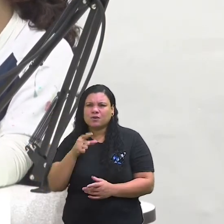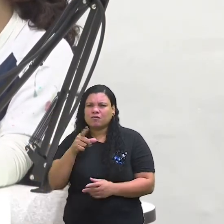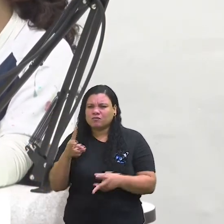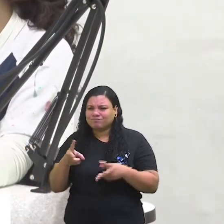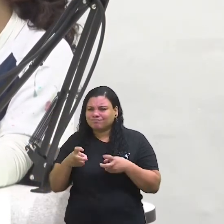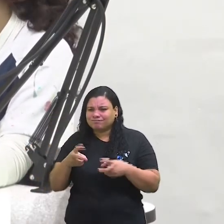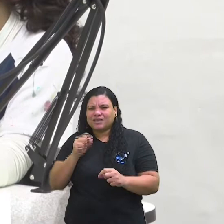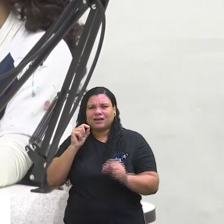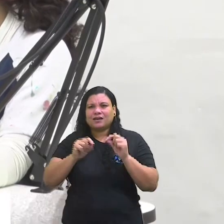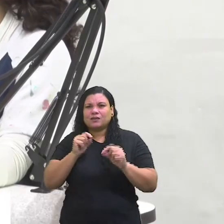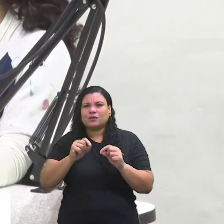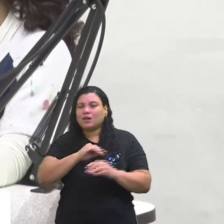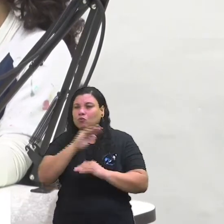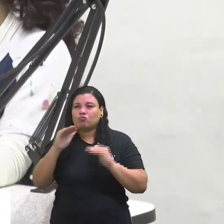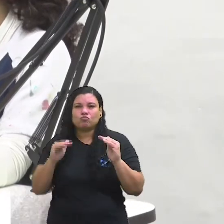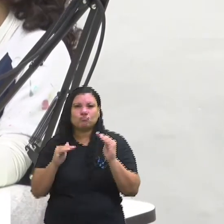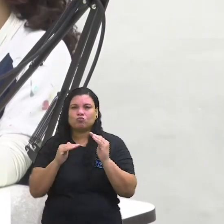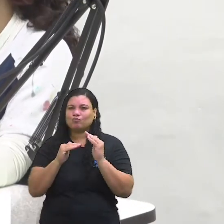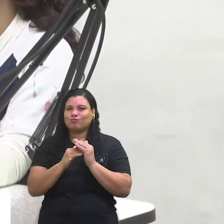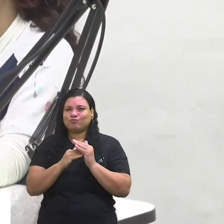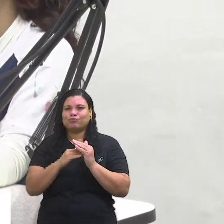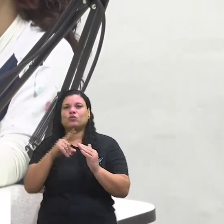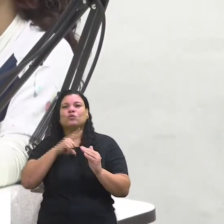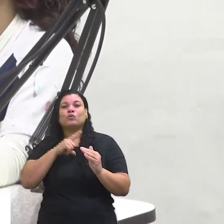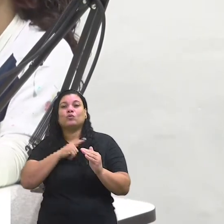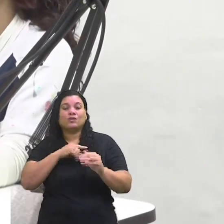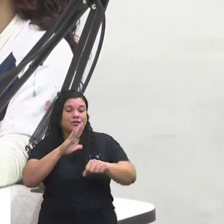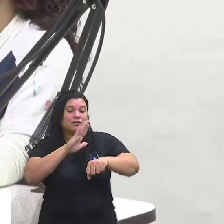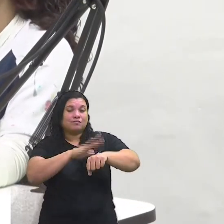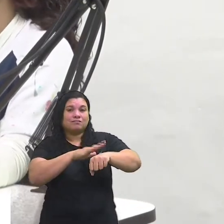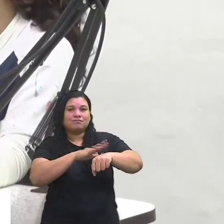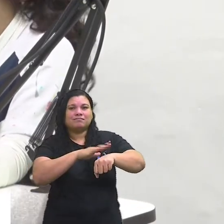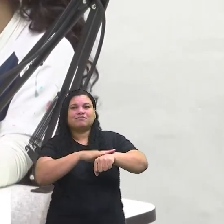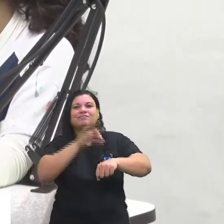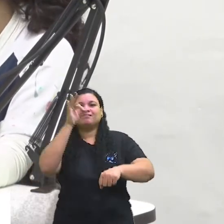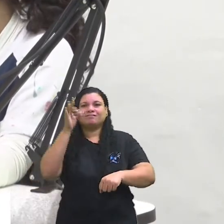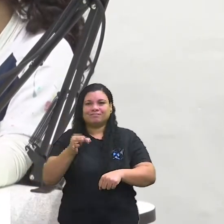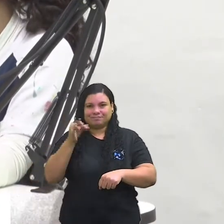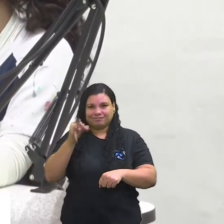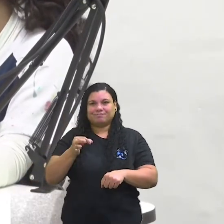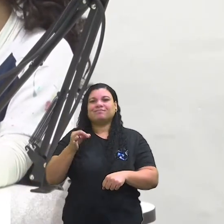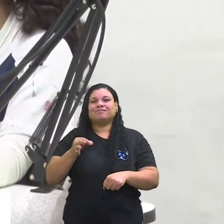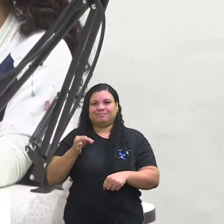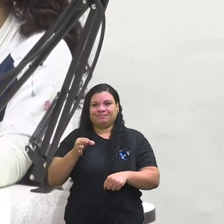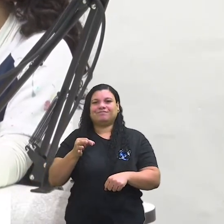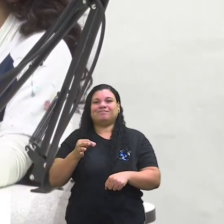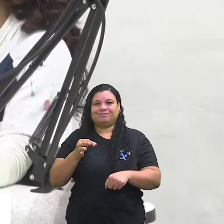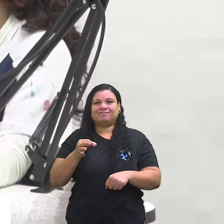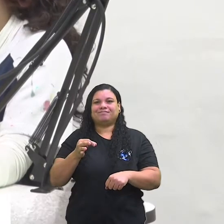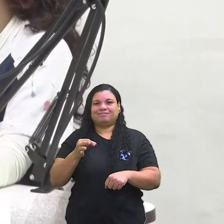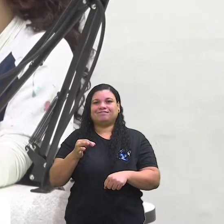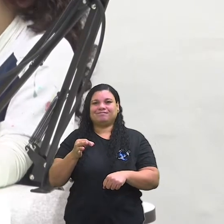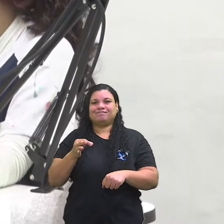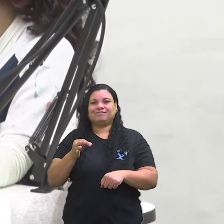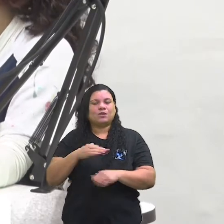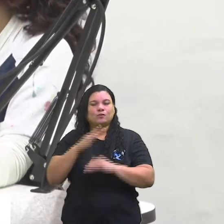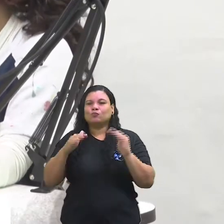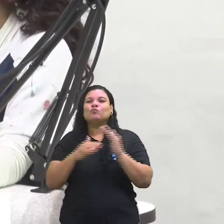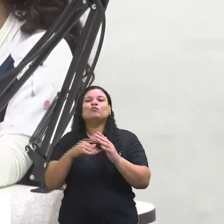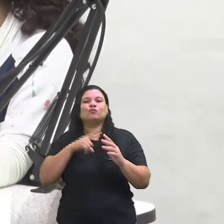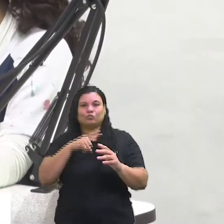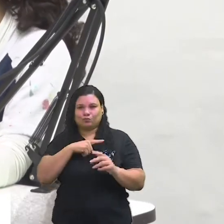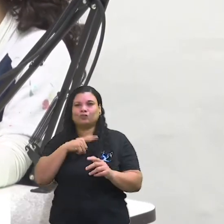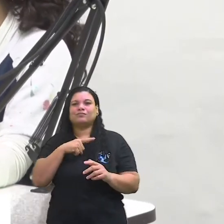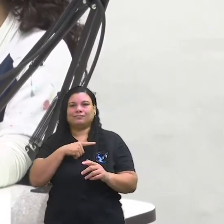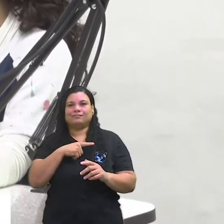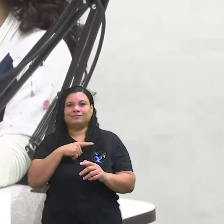tudo é enviado no seu momento. Pelo fato de que você recebe a mensagem que está sendo passada. Então, assim, já é uma